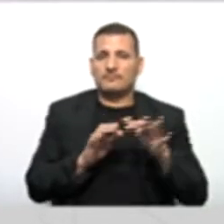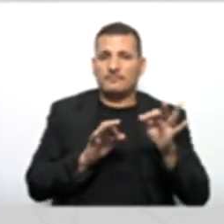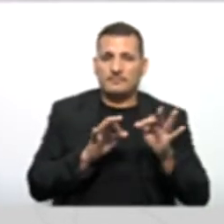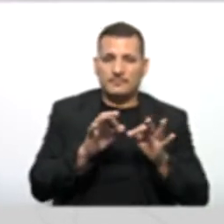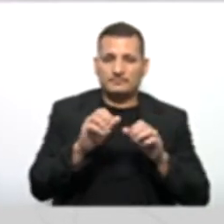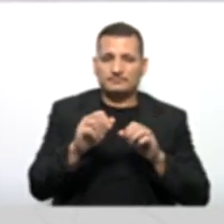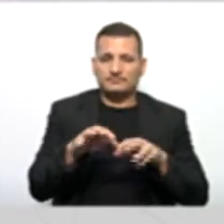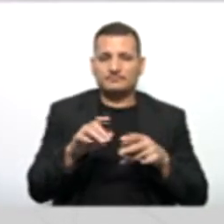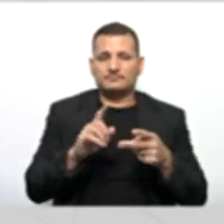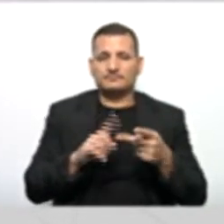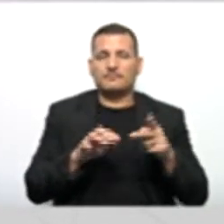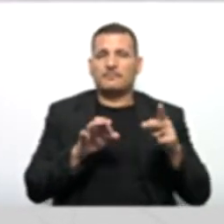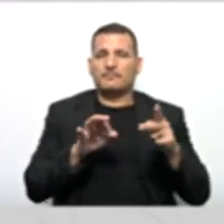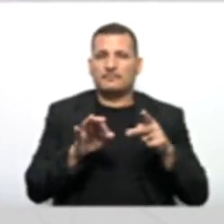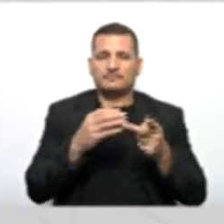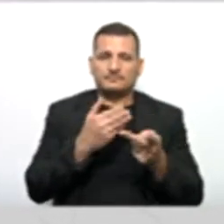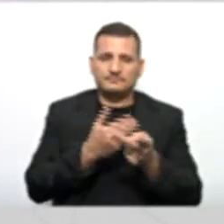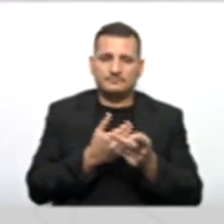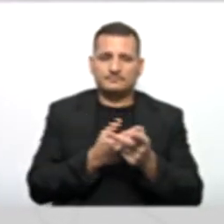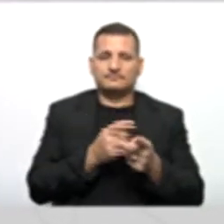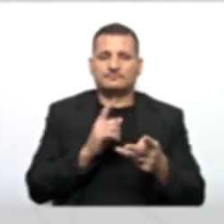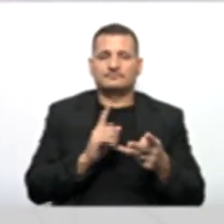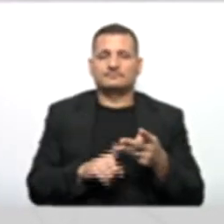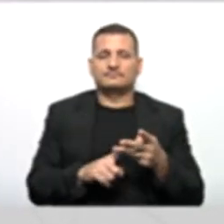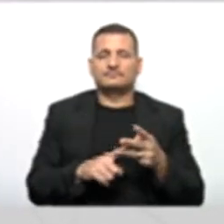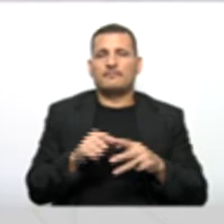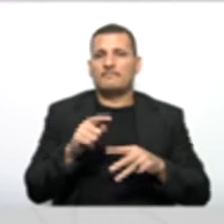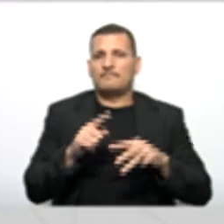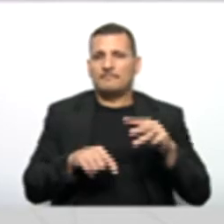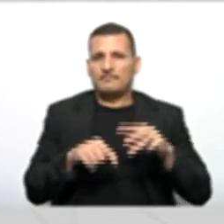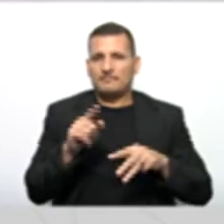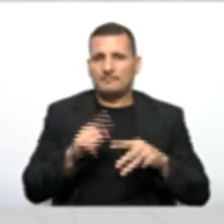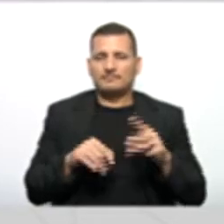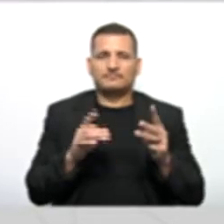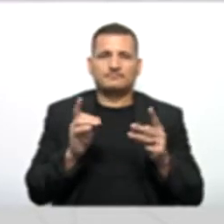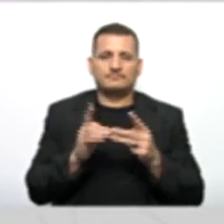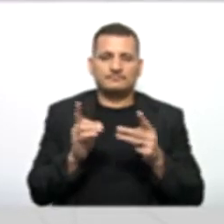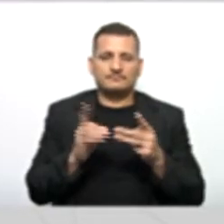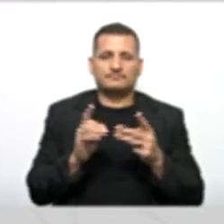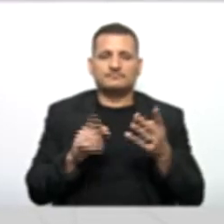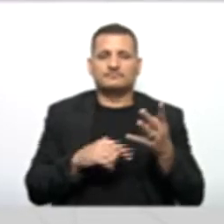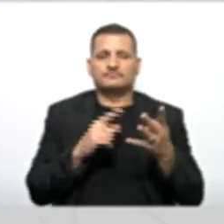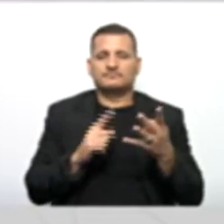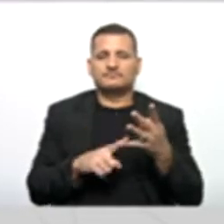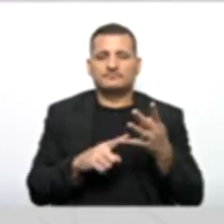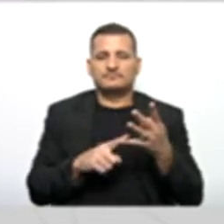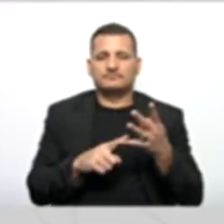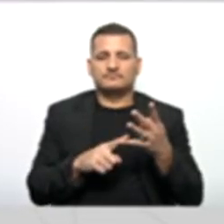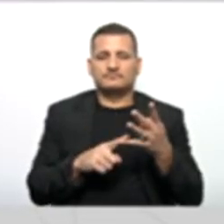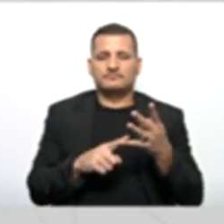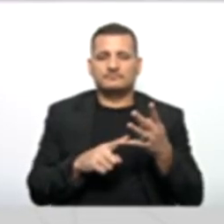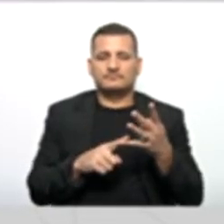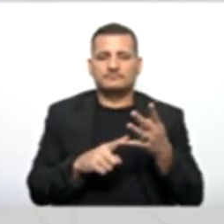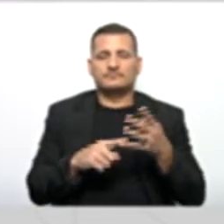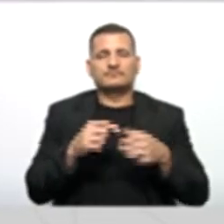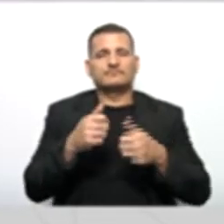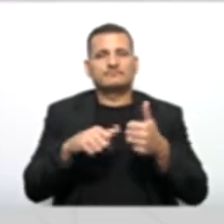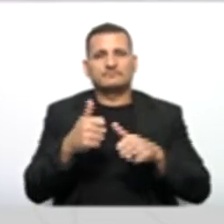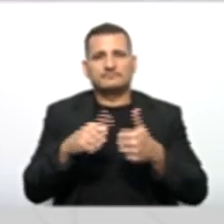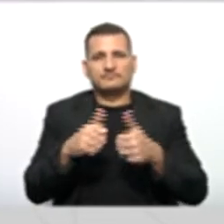de ensino, plano de aula, material didático, que são os slides, e por